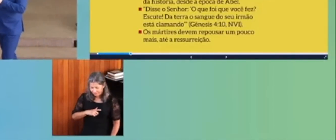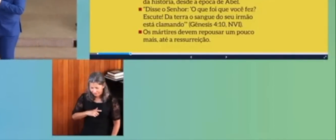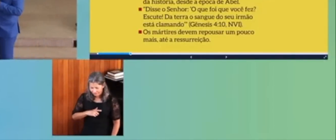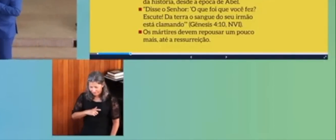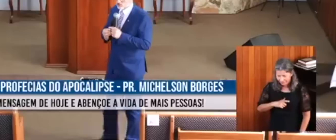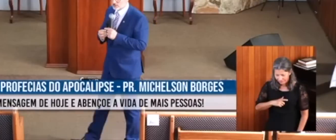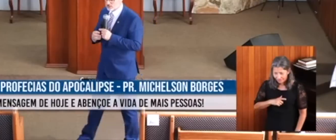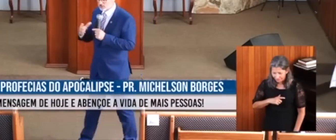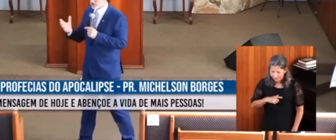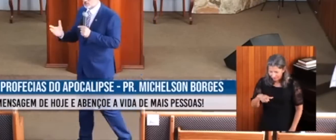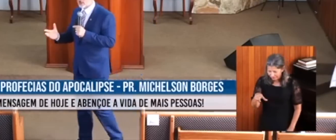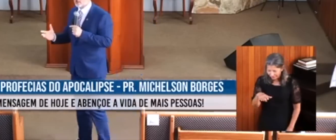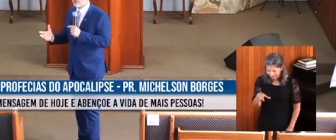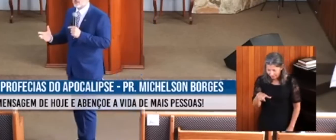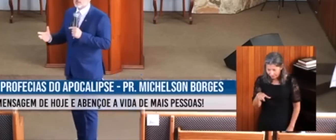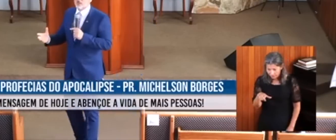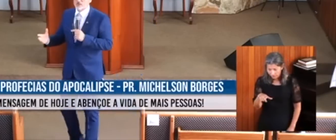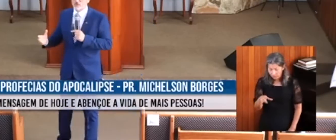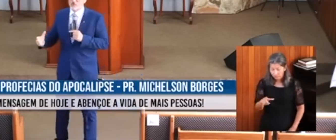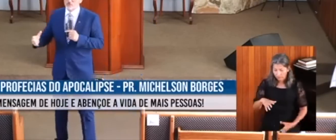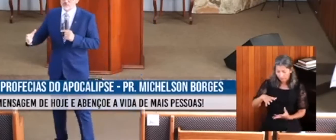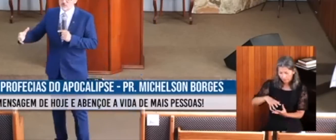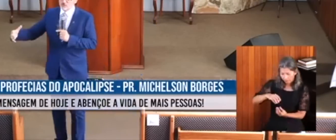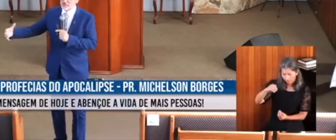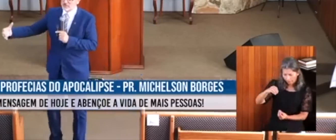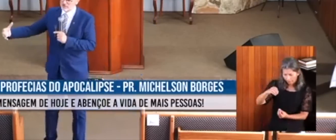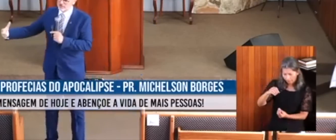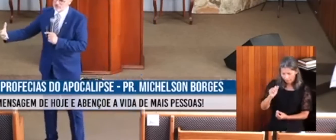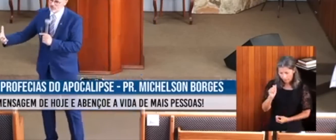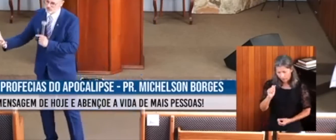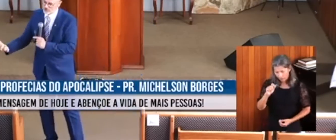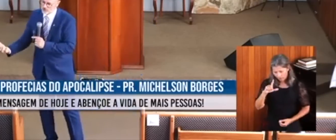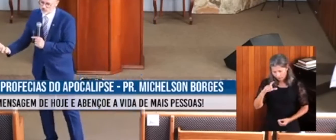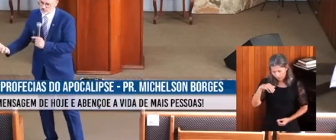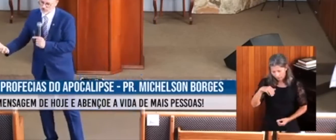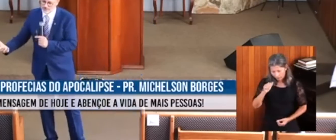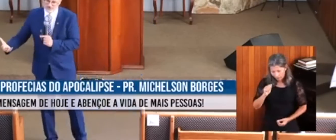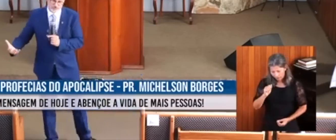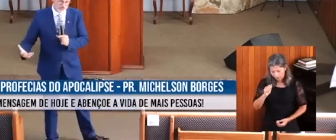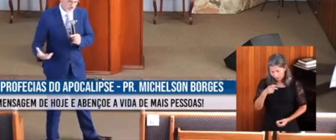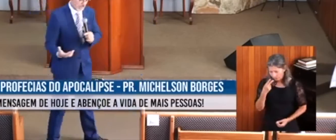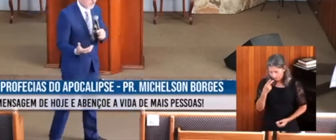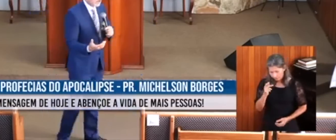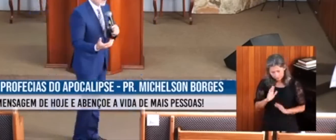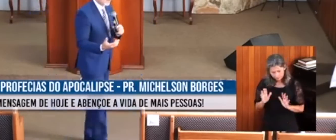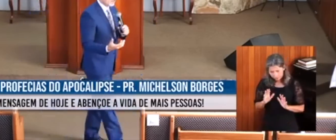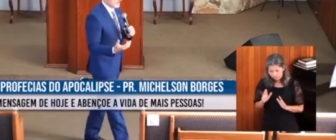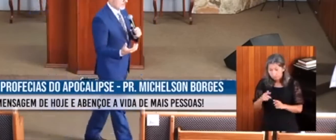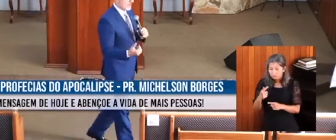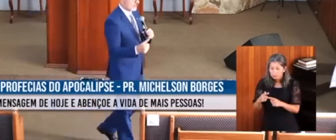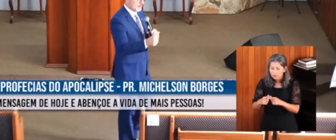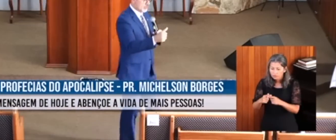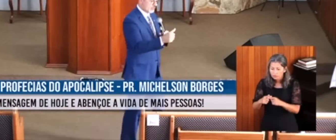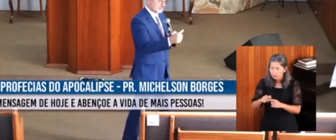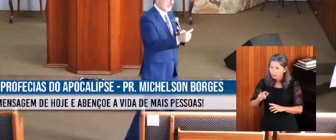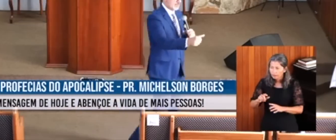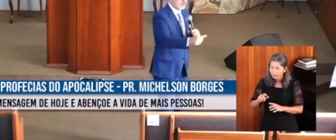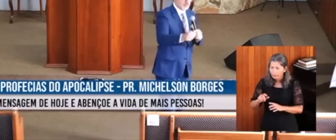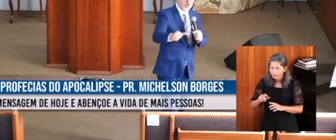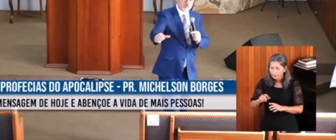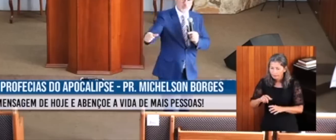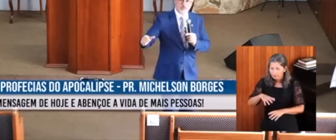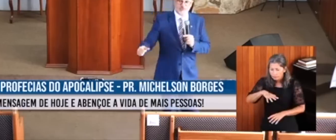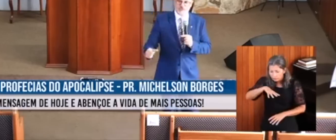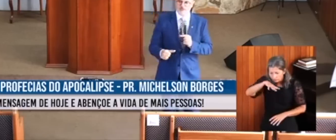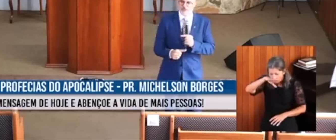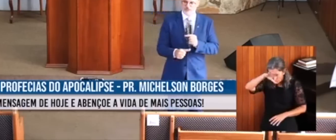de Israel, no antigo santuário, lembra quando o sacerdote pegava a bacia com o sangue do cordeiro e entrava no santuário? Primeiro ele aspergia o sangue nas